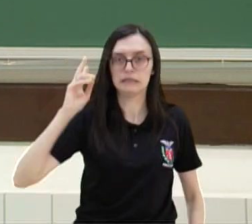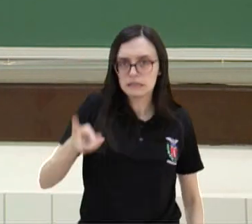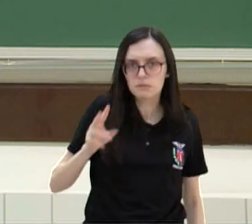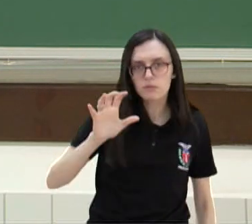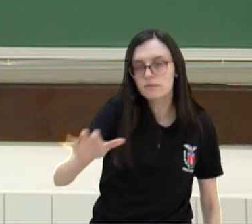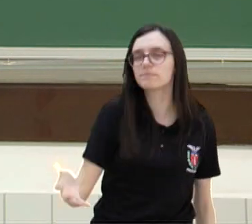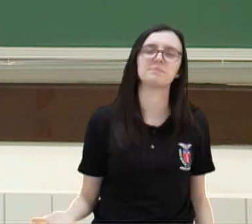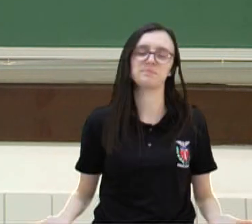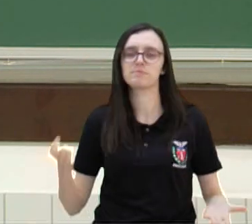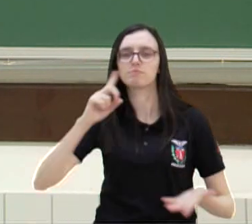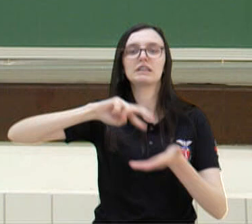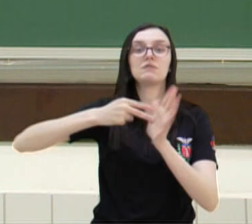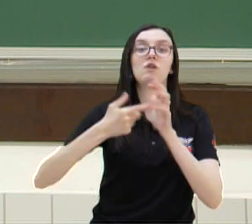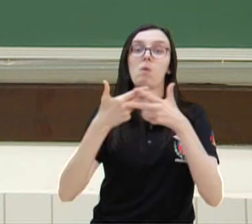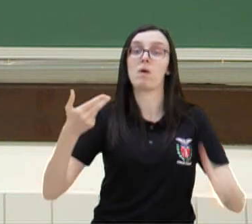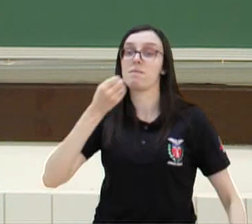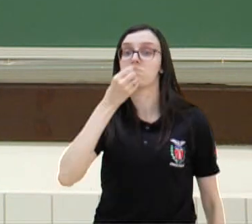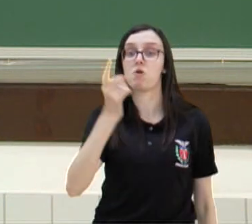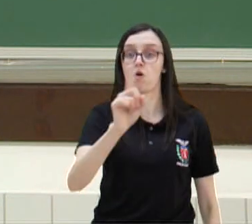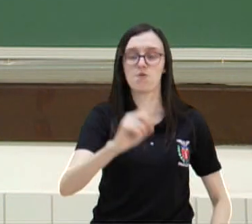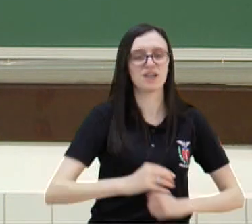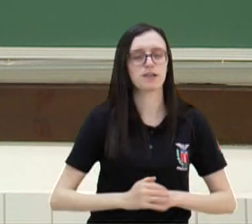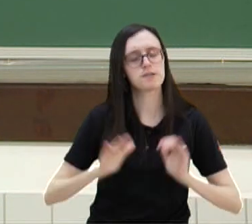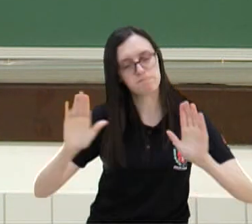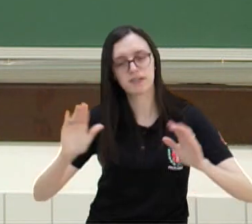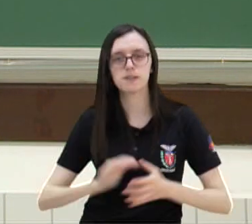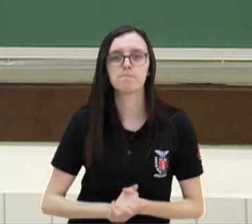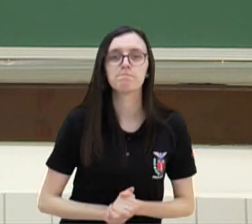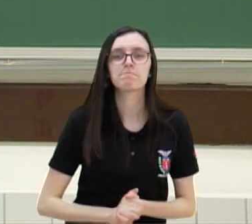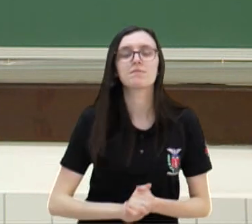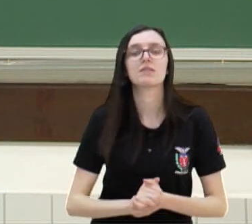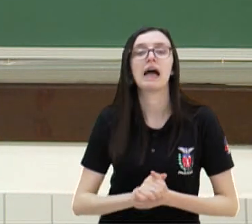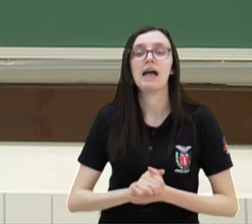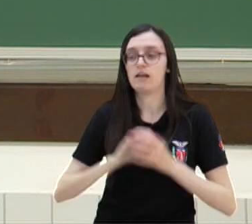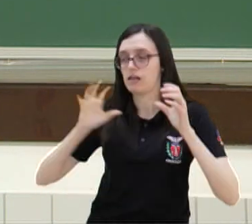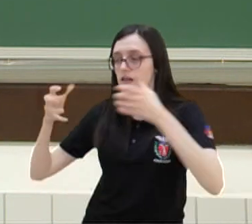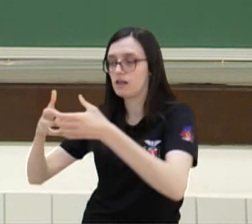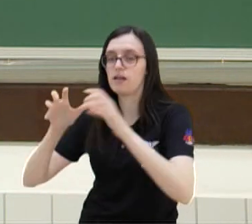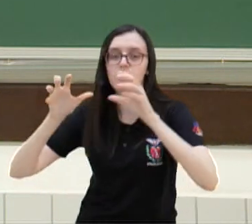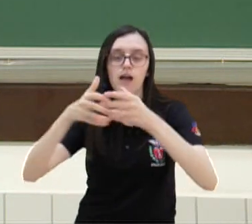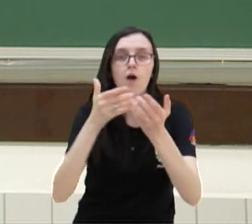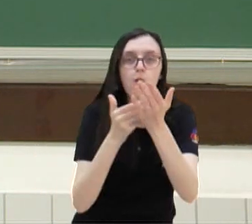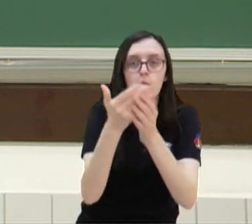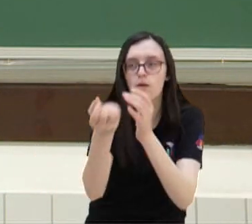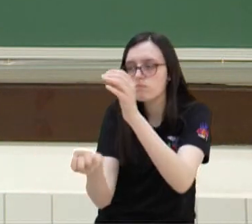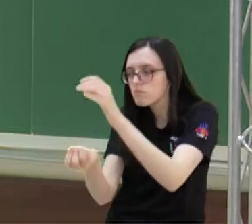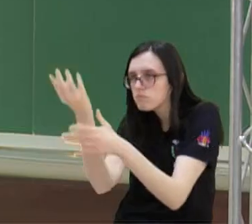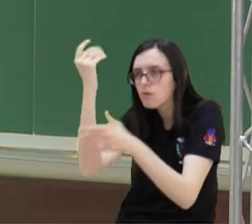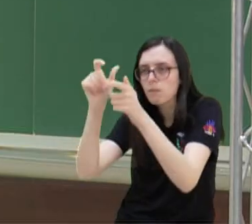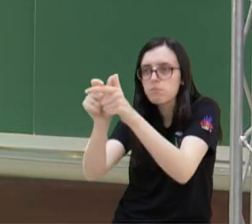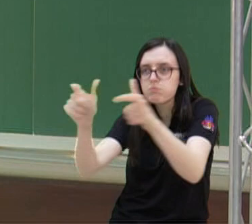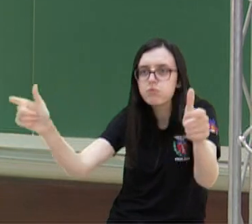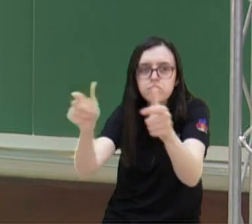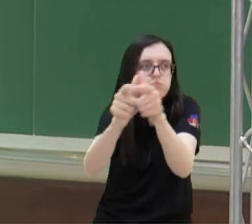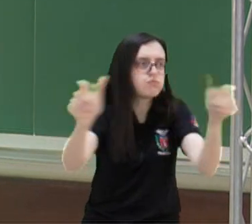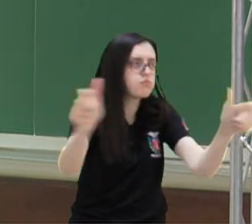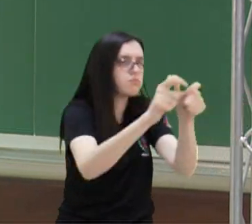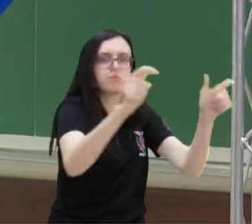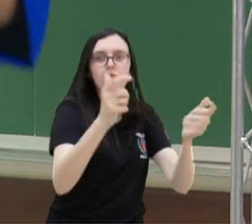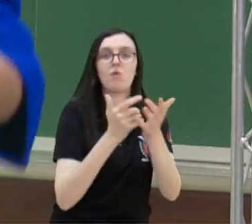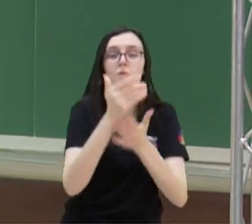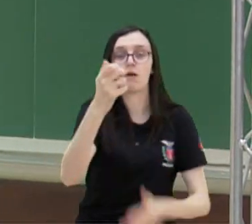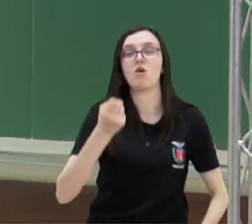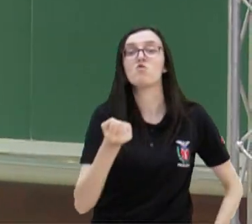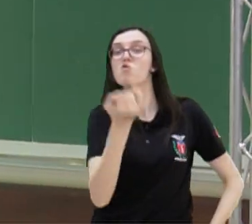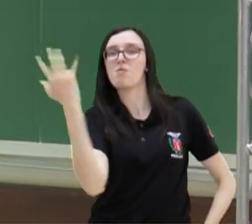sempre evolução significa algo bom, né? Enfim, o fato é que as comunidades começaram a crescer demasiadamente. Então, o